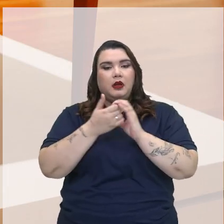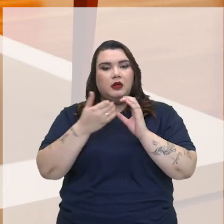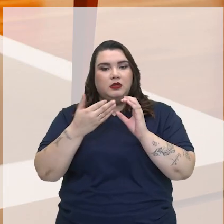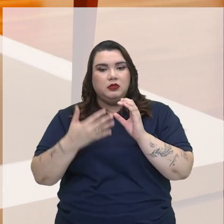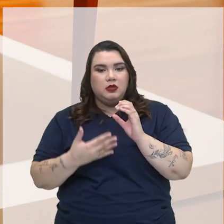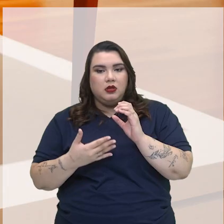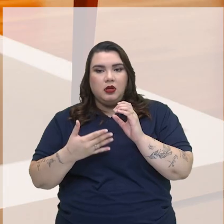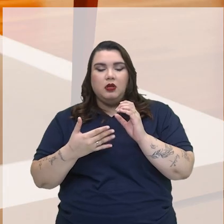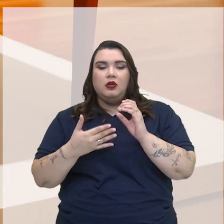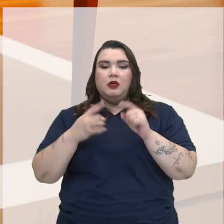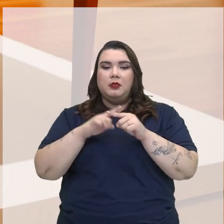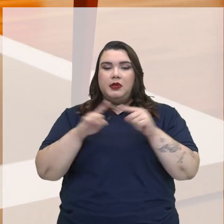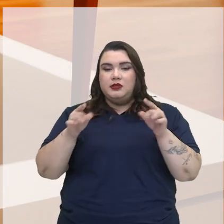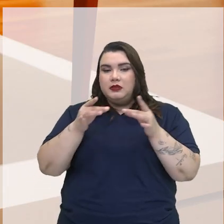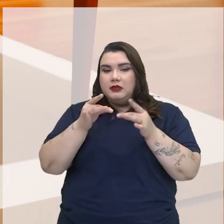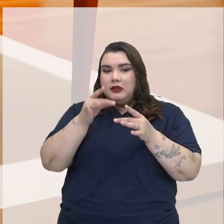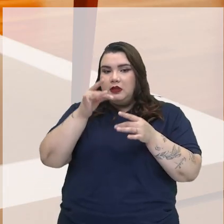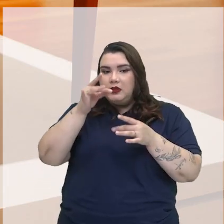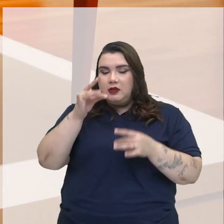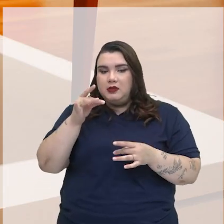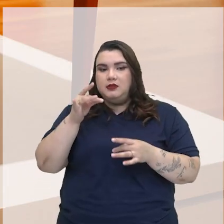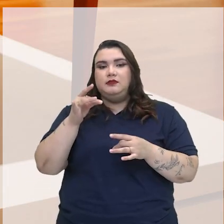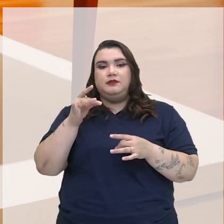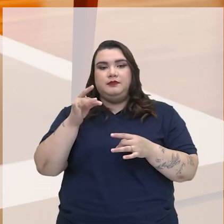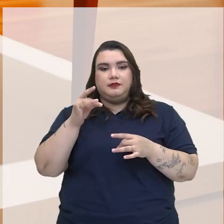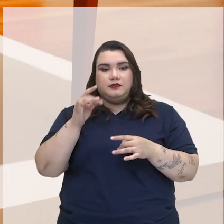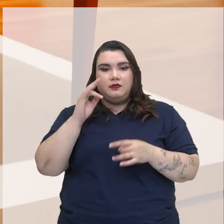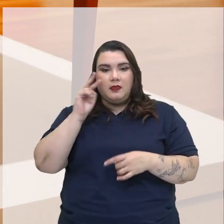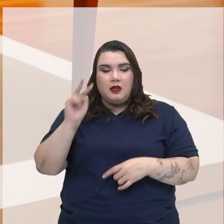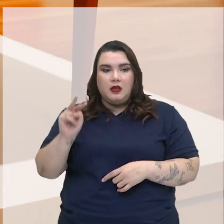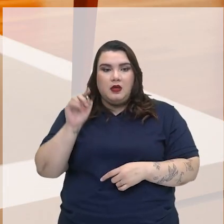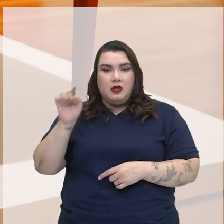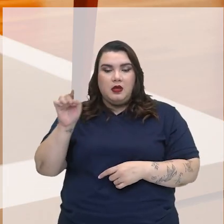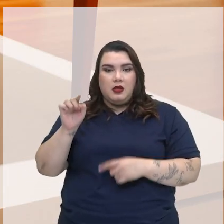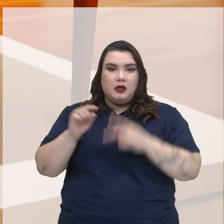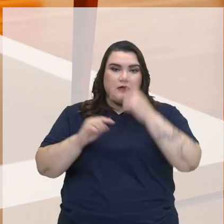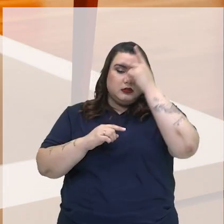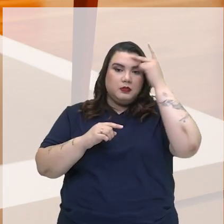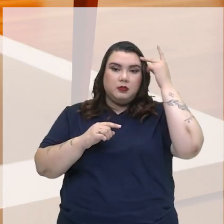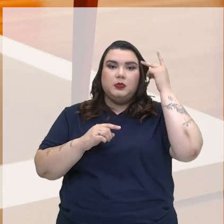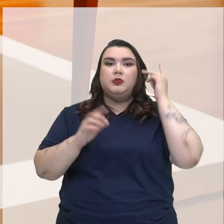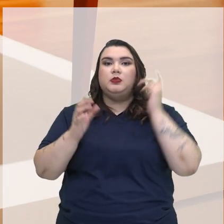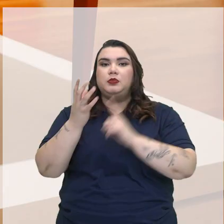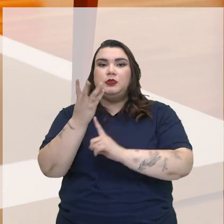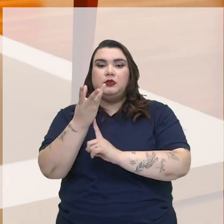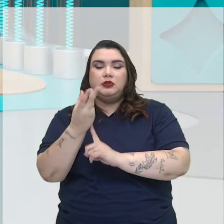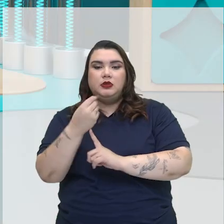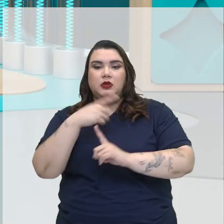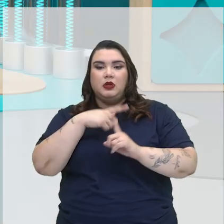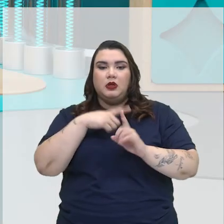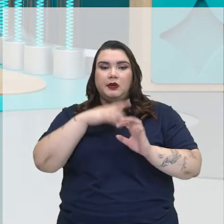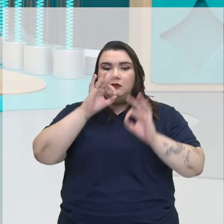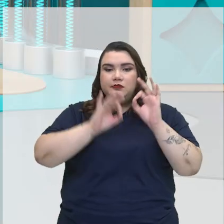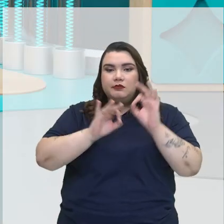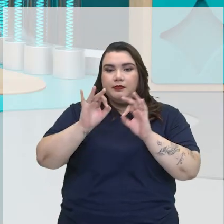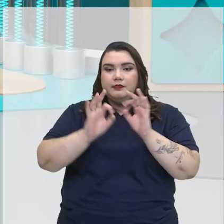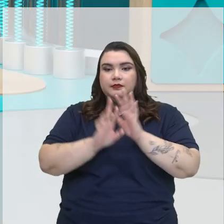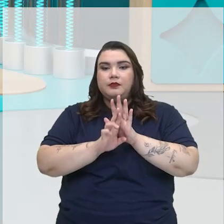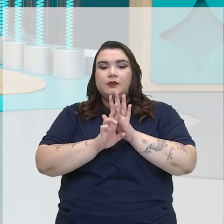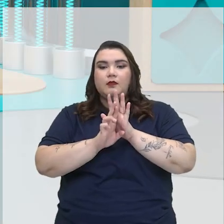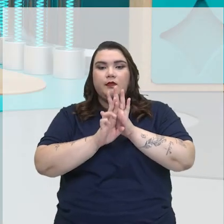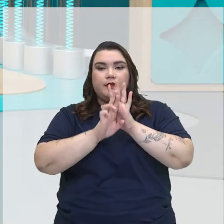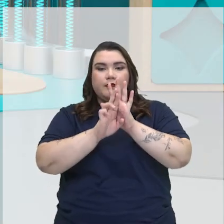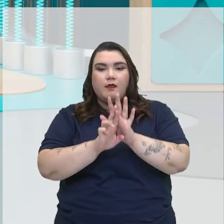né, mas nos detalhes. O artista hiperrealista, ele tem o cuidado de estar